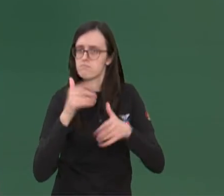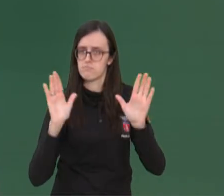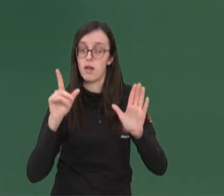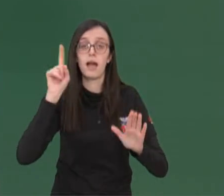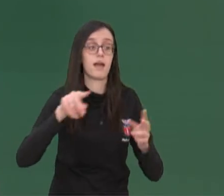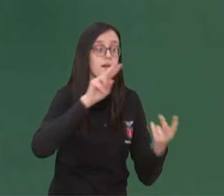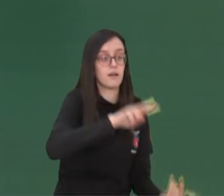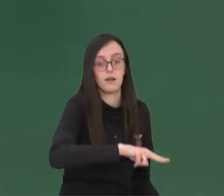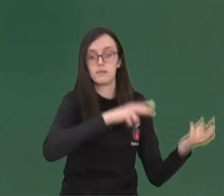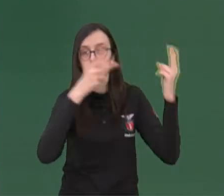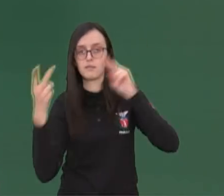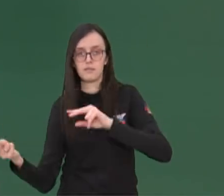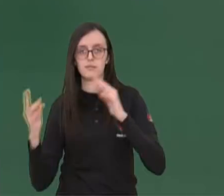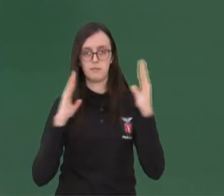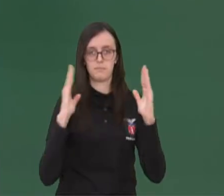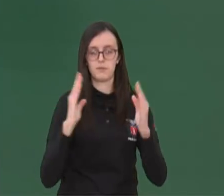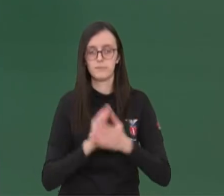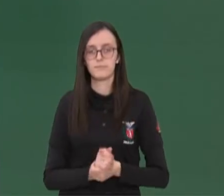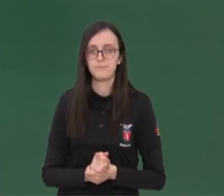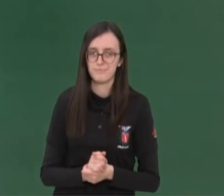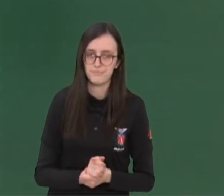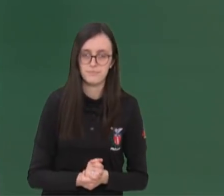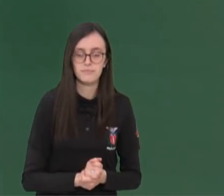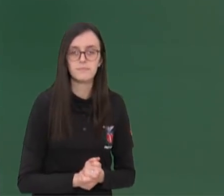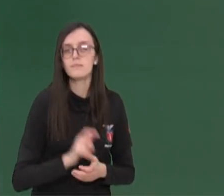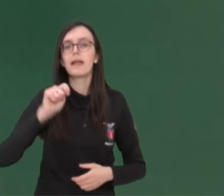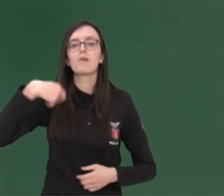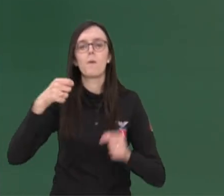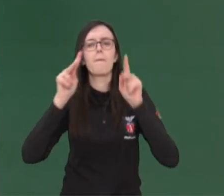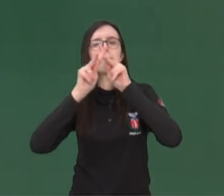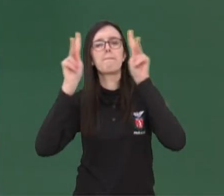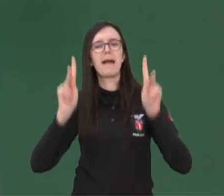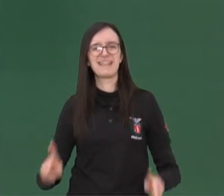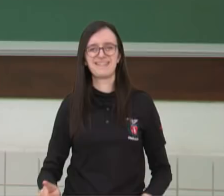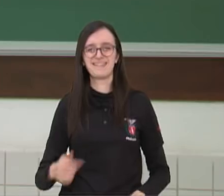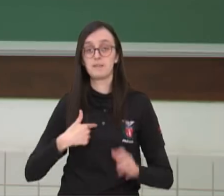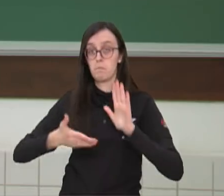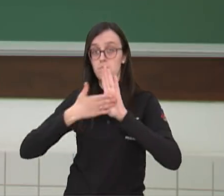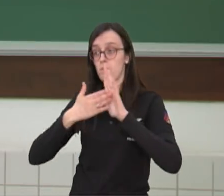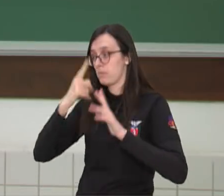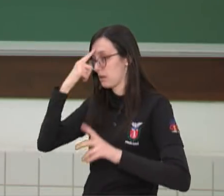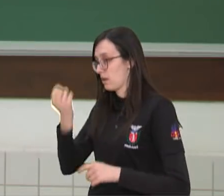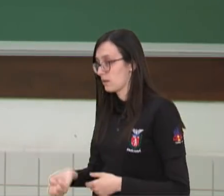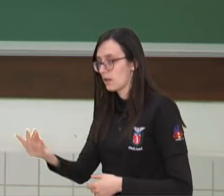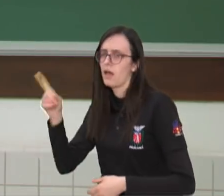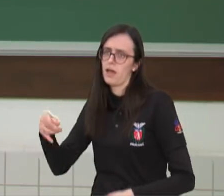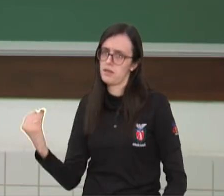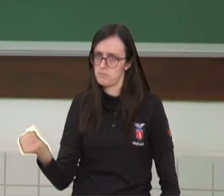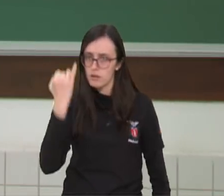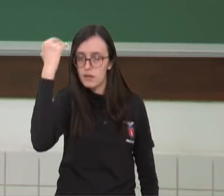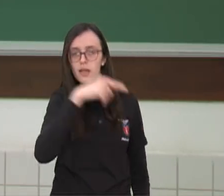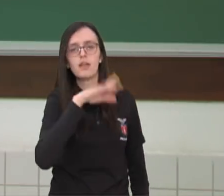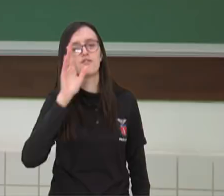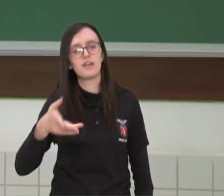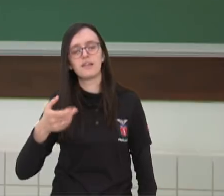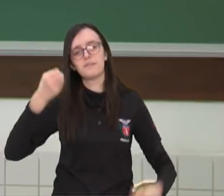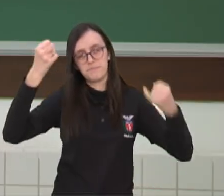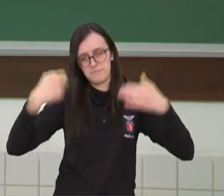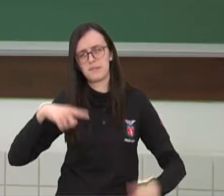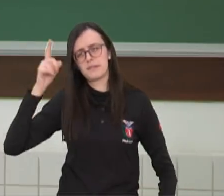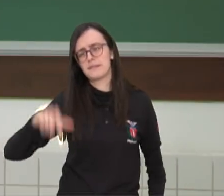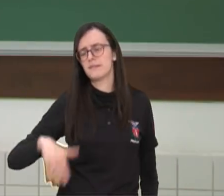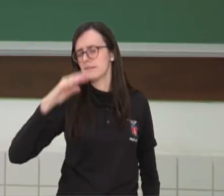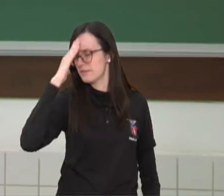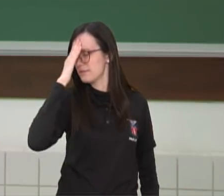de passagem. A ideia da pacificação do Rondon é bem importante. Ele até dizia, era muito